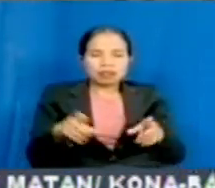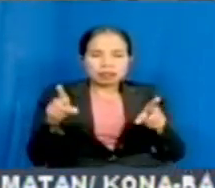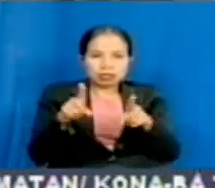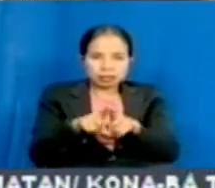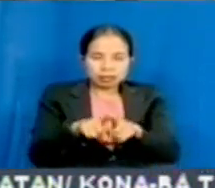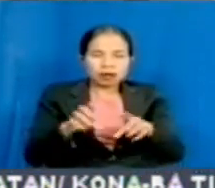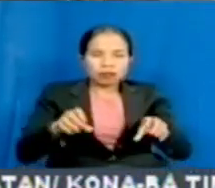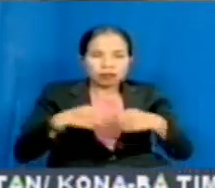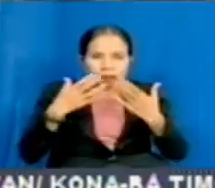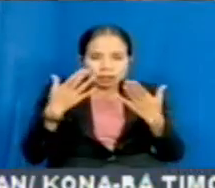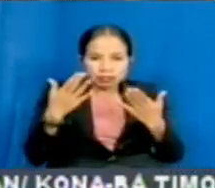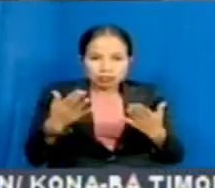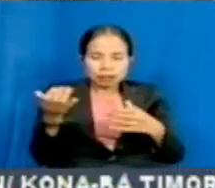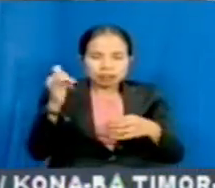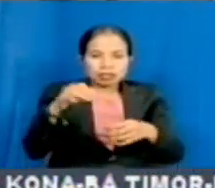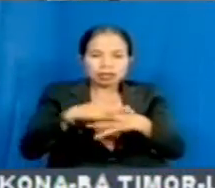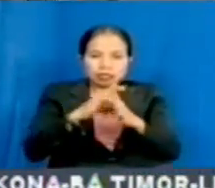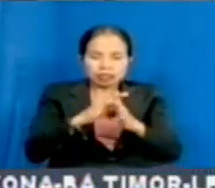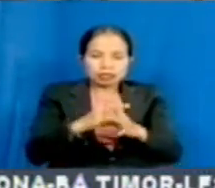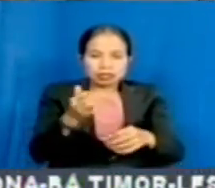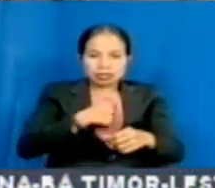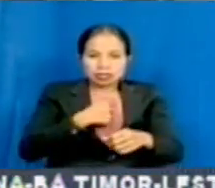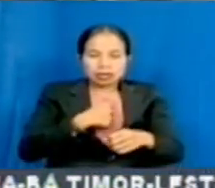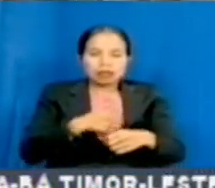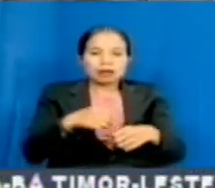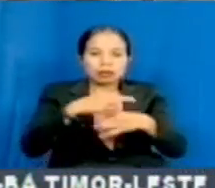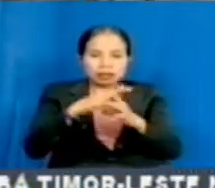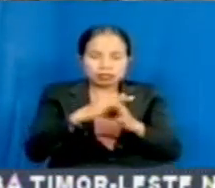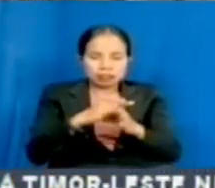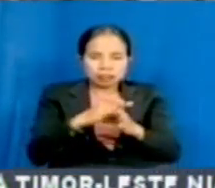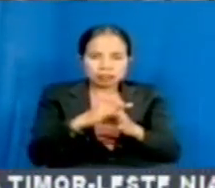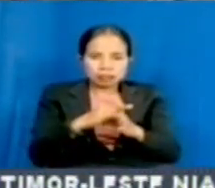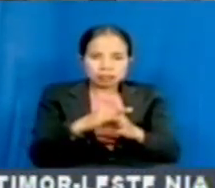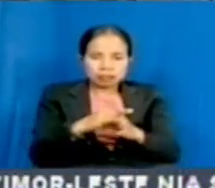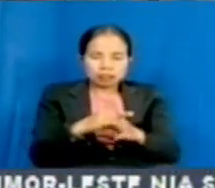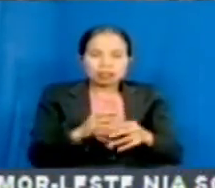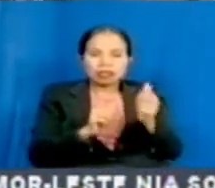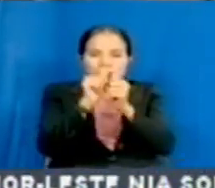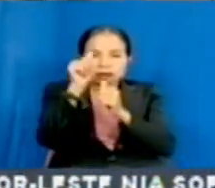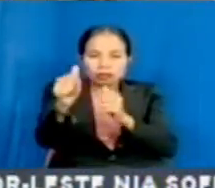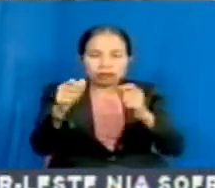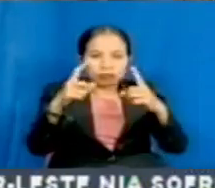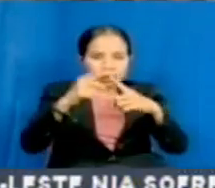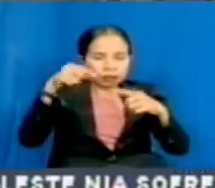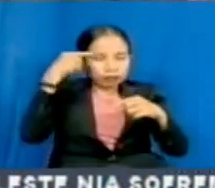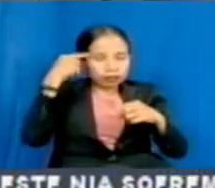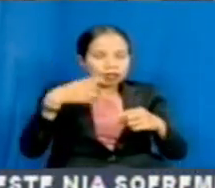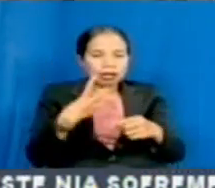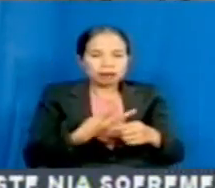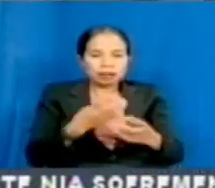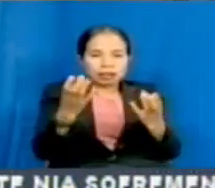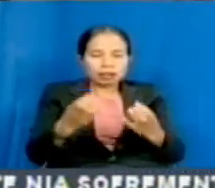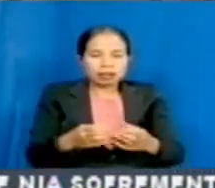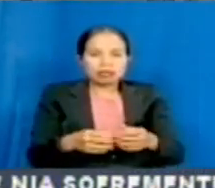hakara para oi sam sira hadia serne atitude sira hadia serne halo sira hatto ba governo dia kata ami kara muda mai